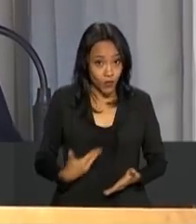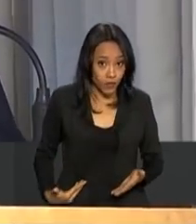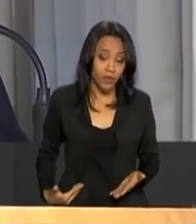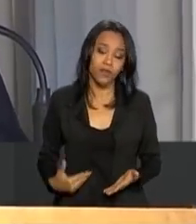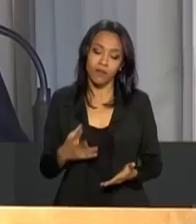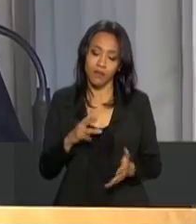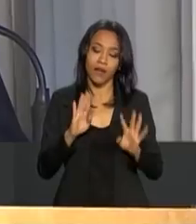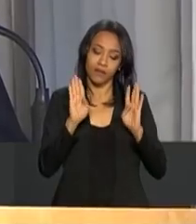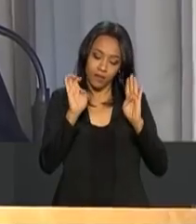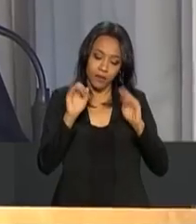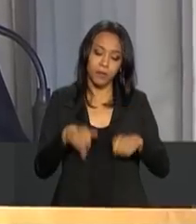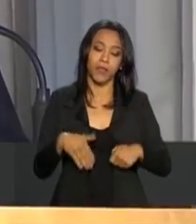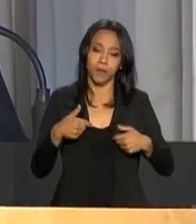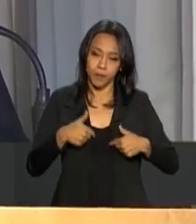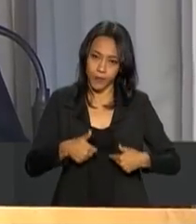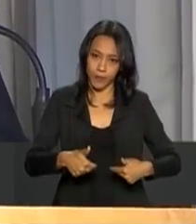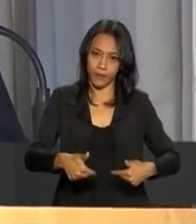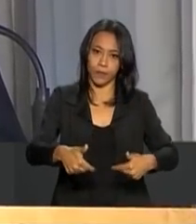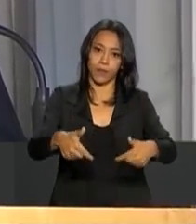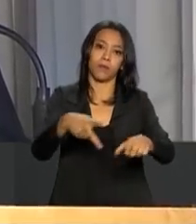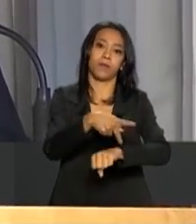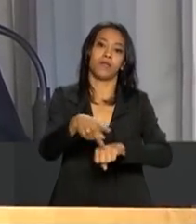tranquilamente pela estrada